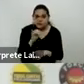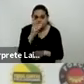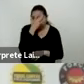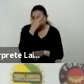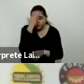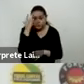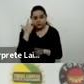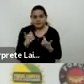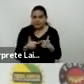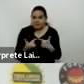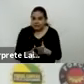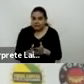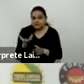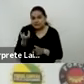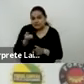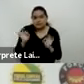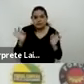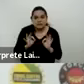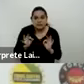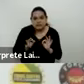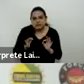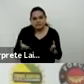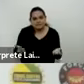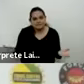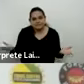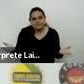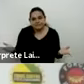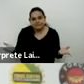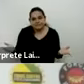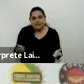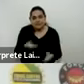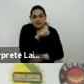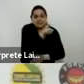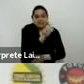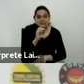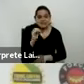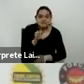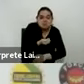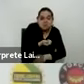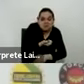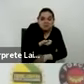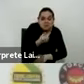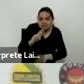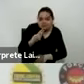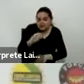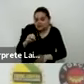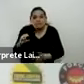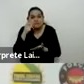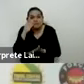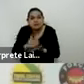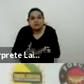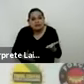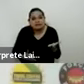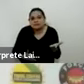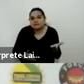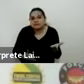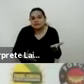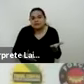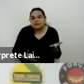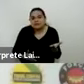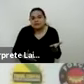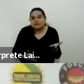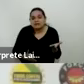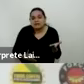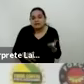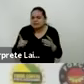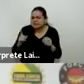nada, 600 não é ideal, 300 é a metade. Então, é um absurdo a imprensa querer vender